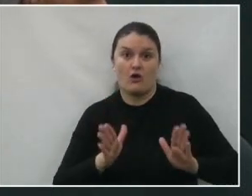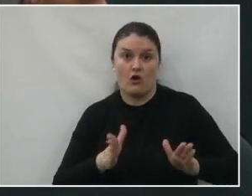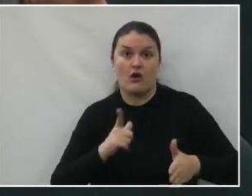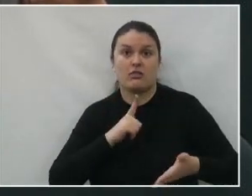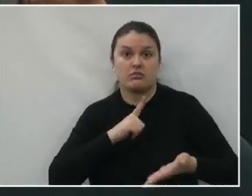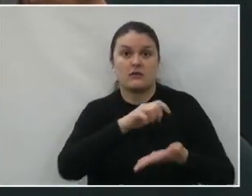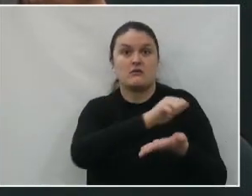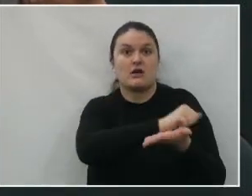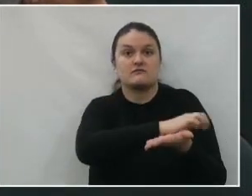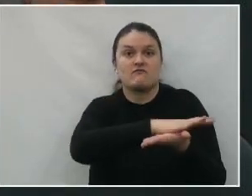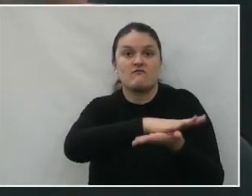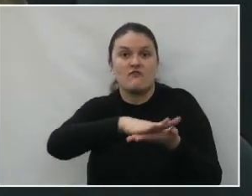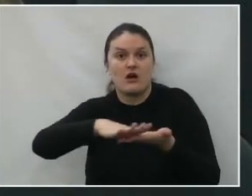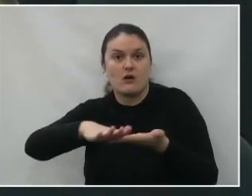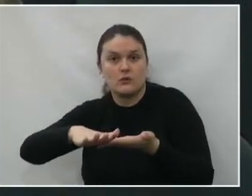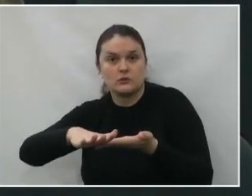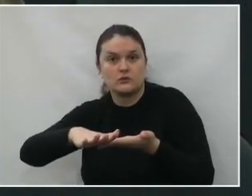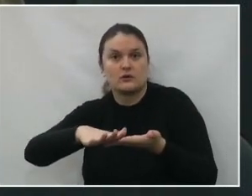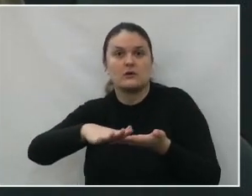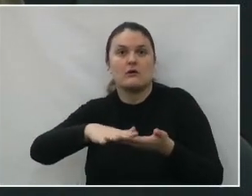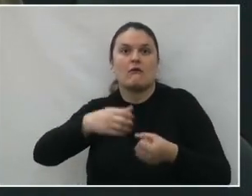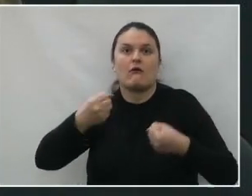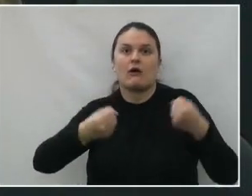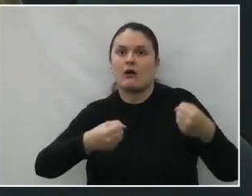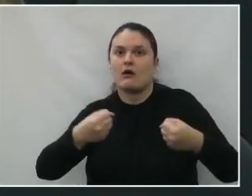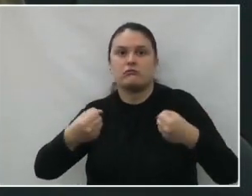colocação da camada asfáltica,